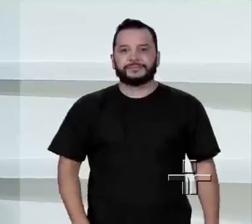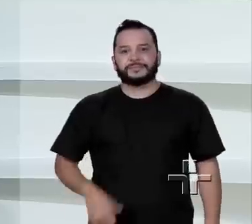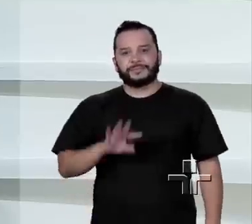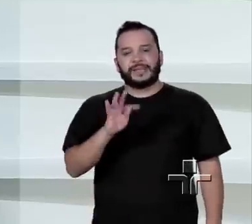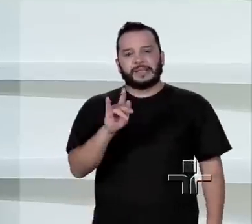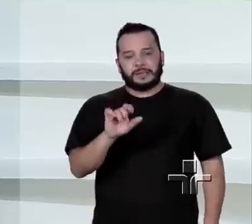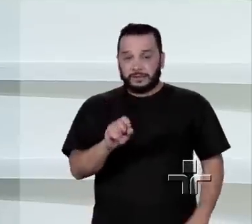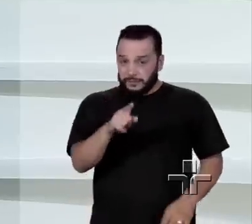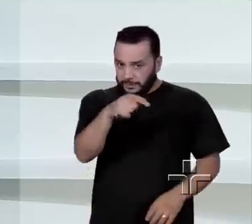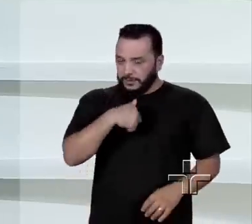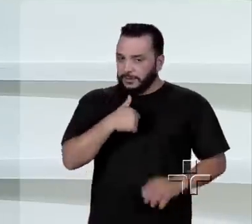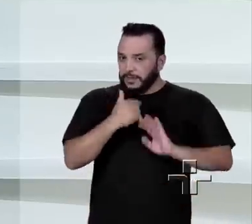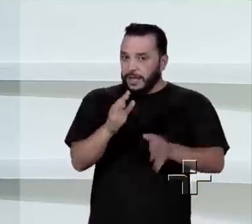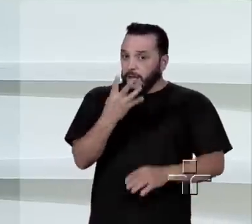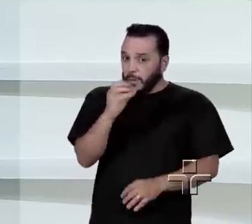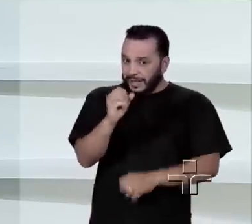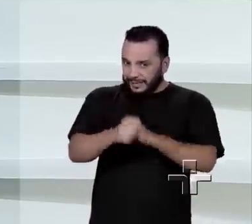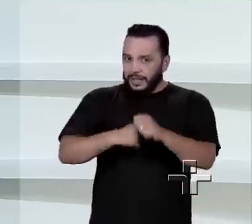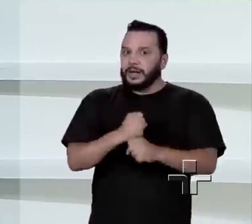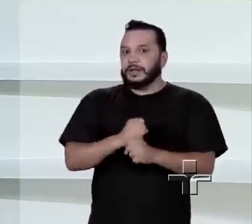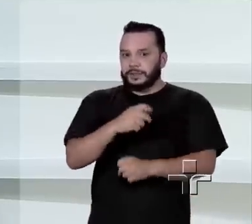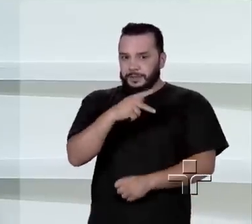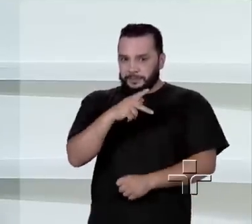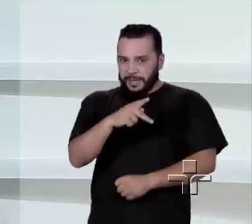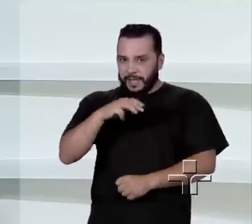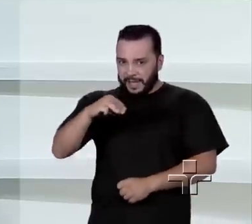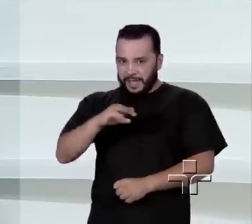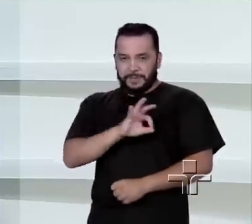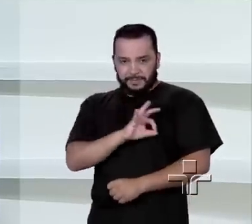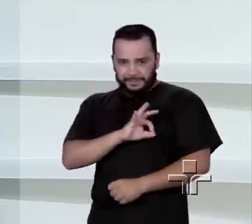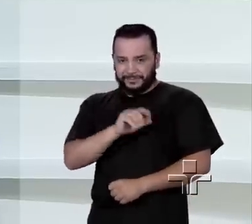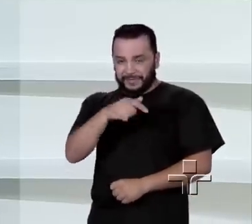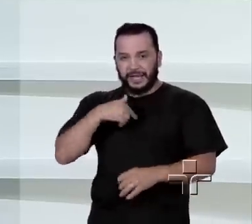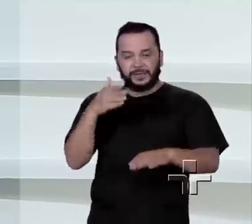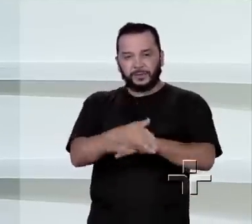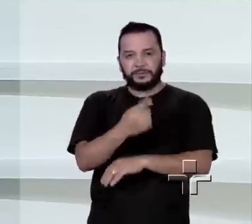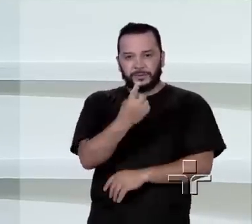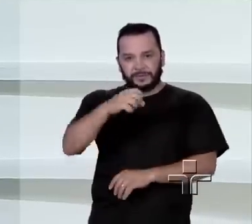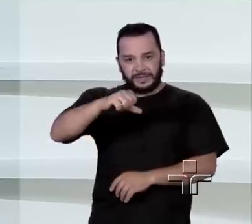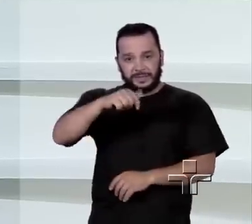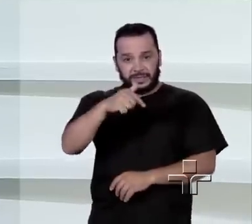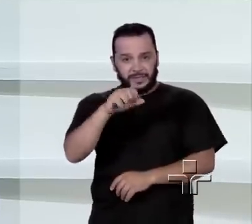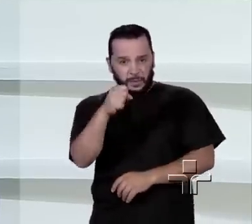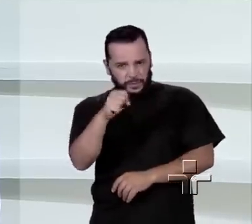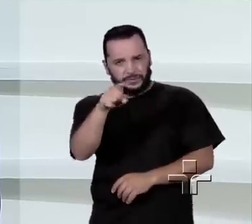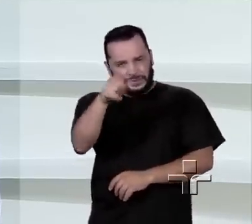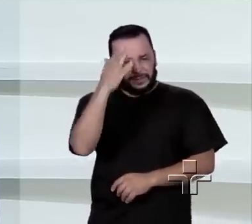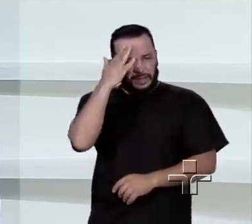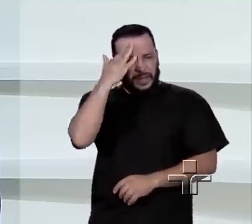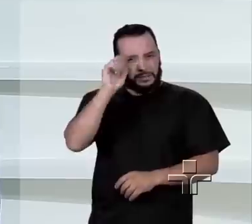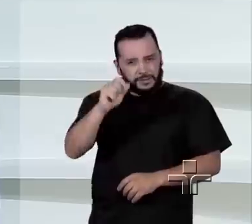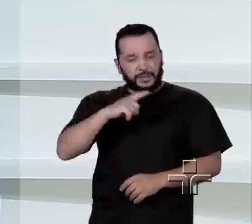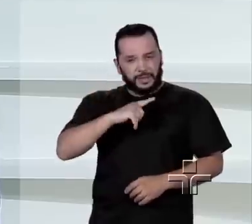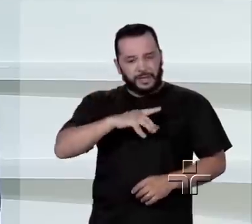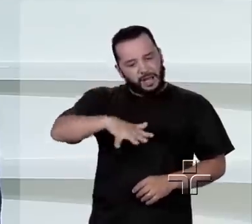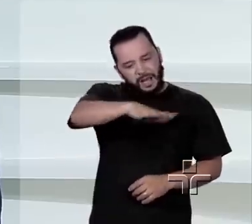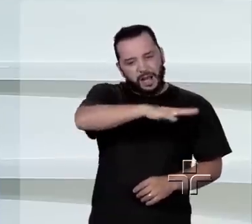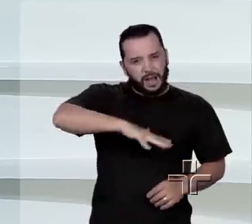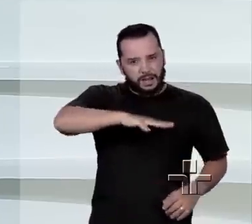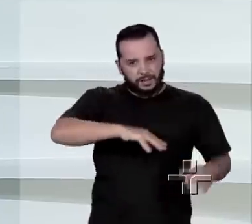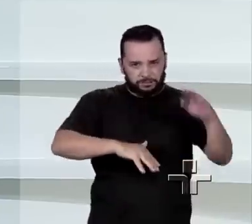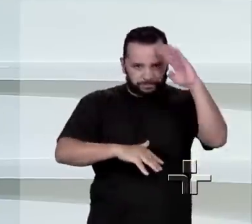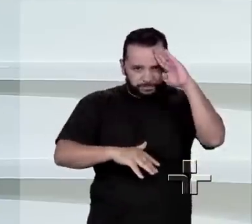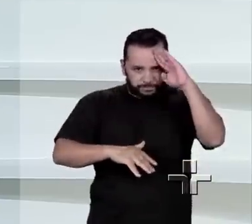aqui 40 anos de polícia militar, ingressou em 78, então o senhor conhece como ninguém o poder de pressão que as corporações têm